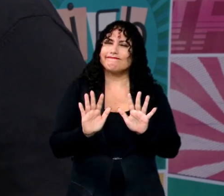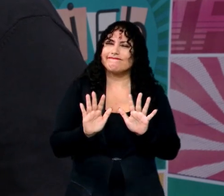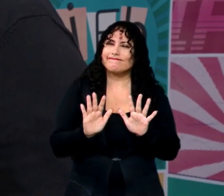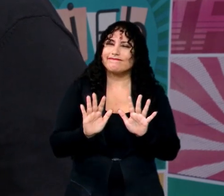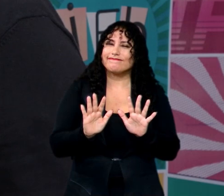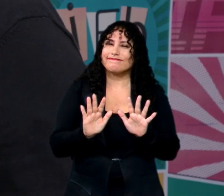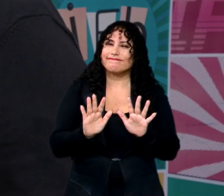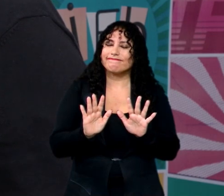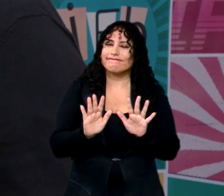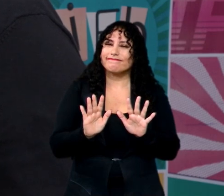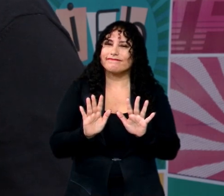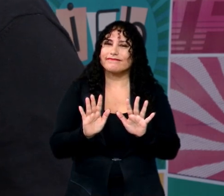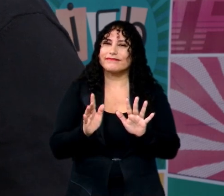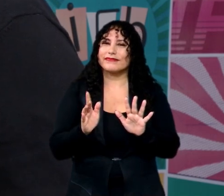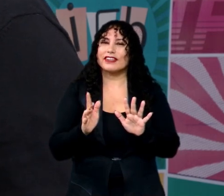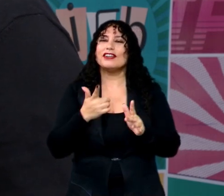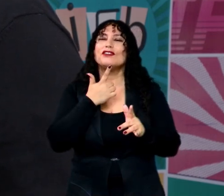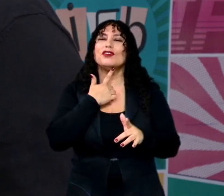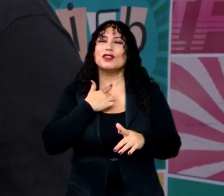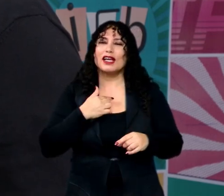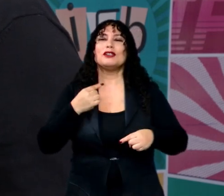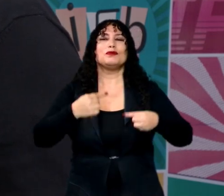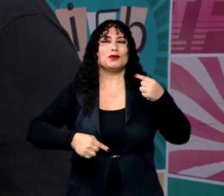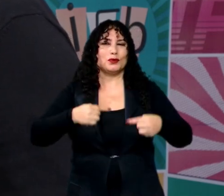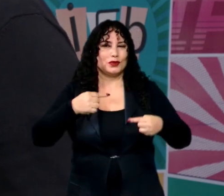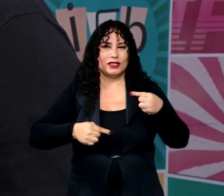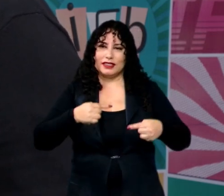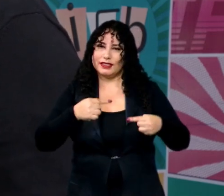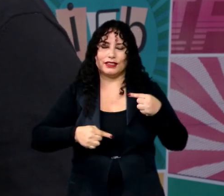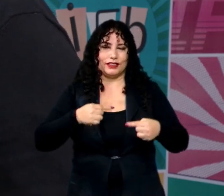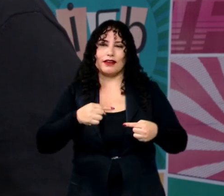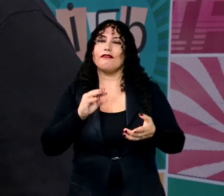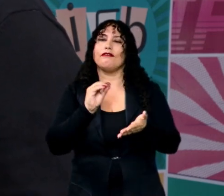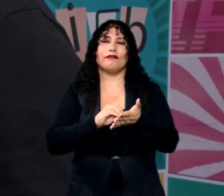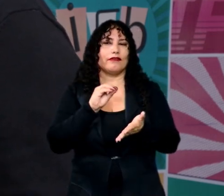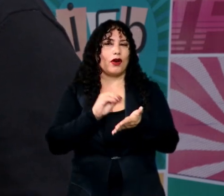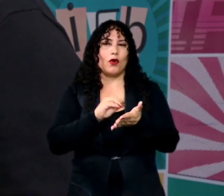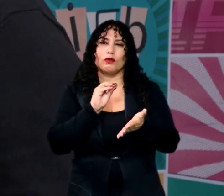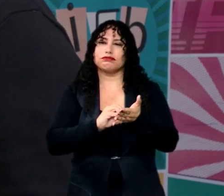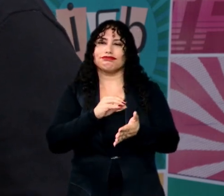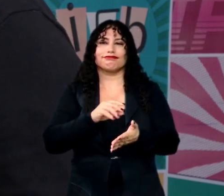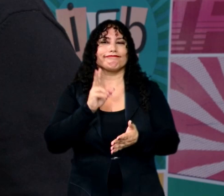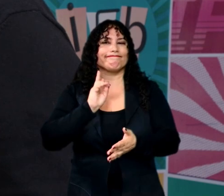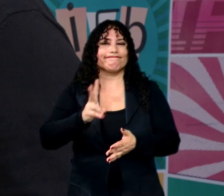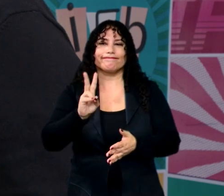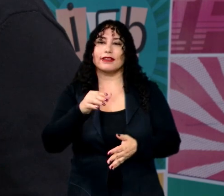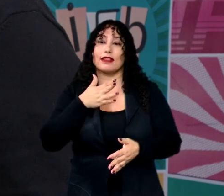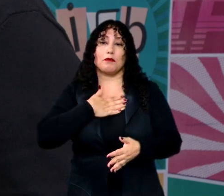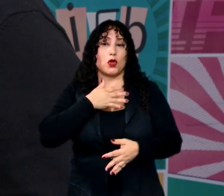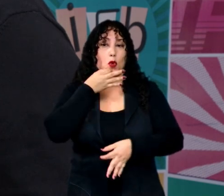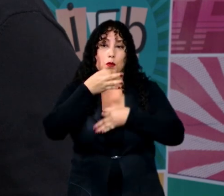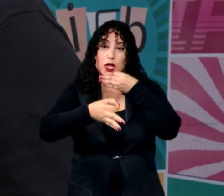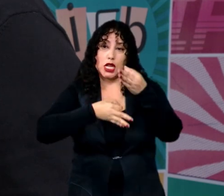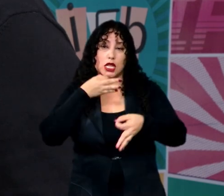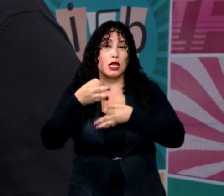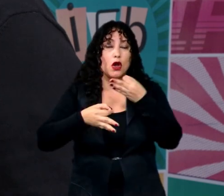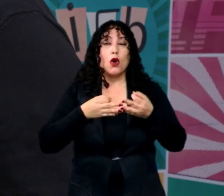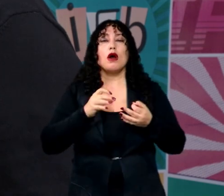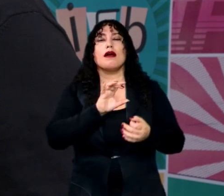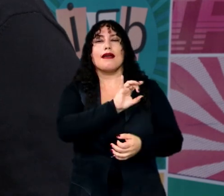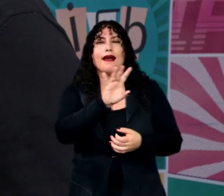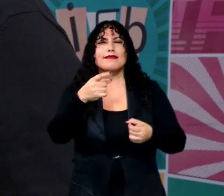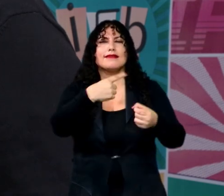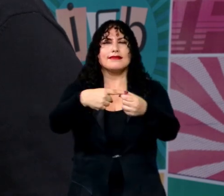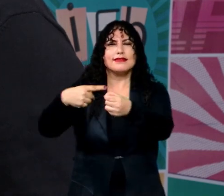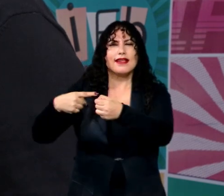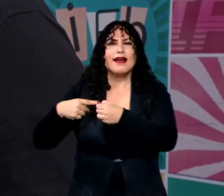mas, então, vontade política falta sempre, na minha opinião. E a gente tem, né? Cada cidade, aqui em Brasília